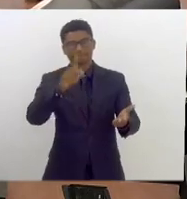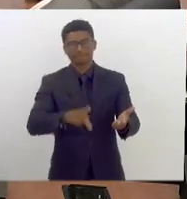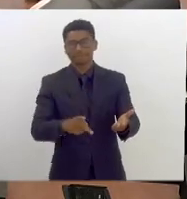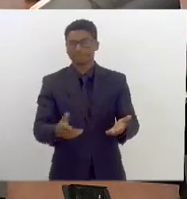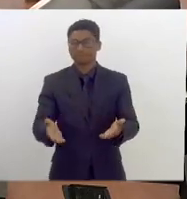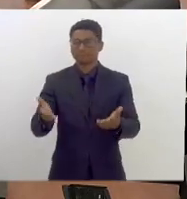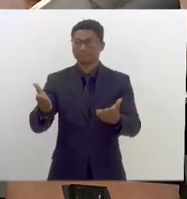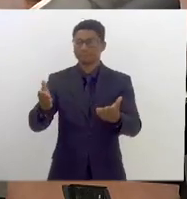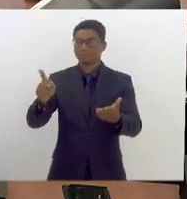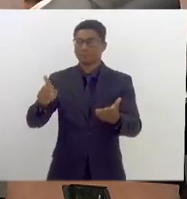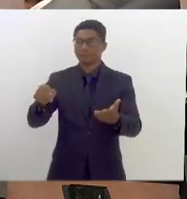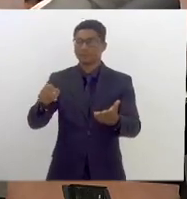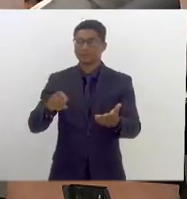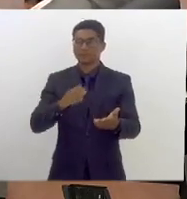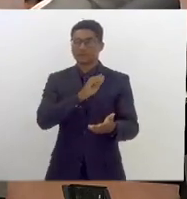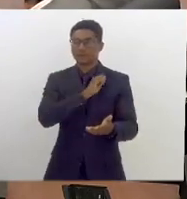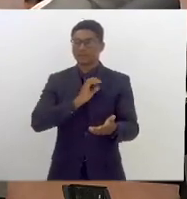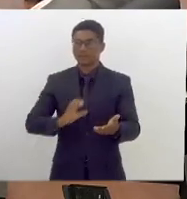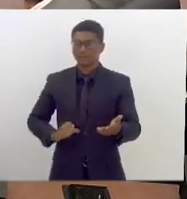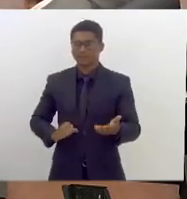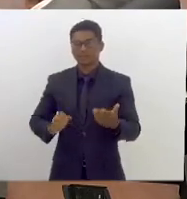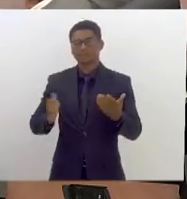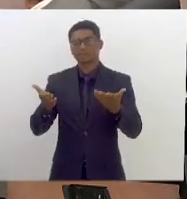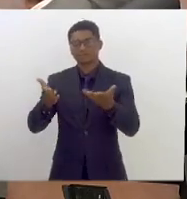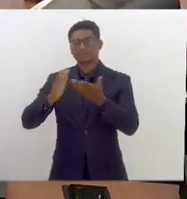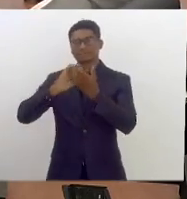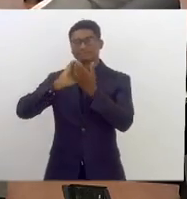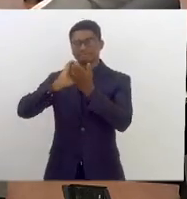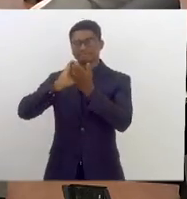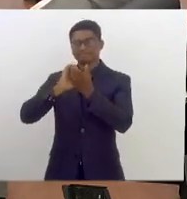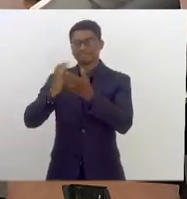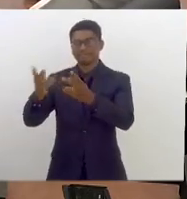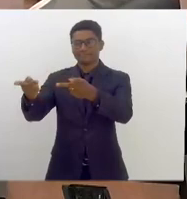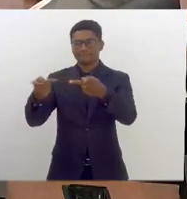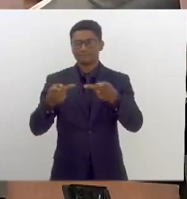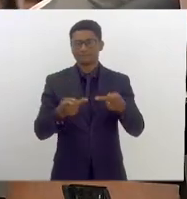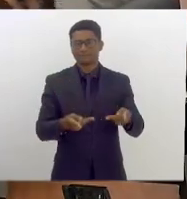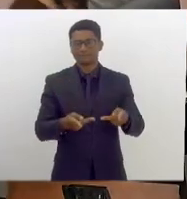queridíssimo presidente André Siciliano, que nos visita.